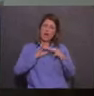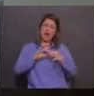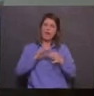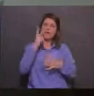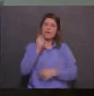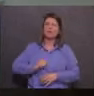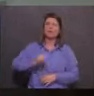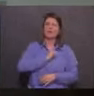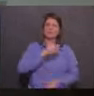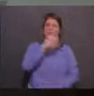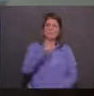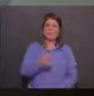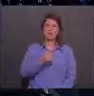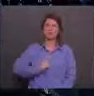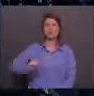nossa paz.